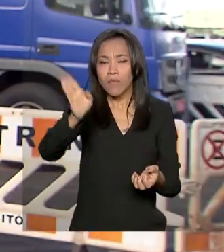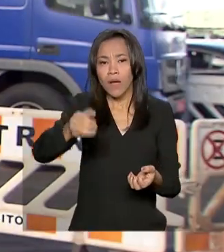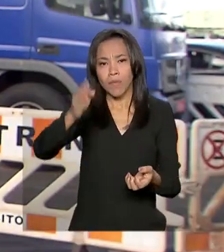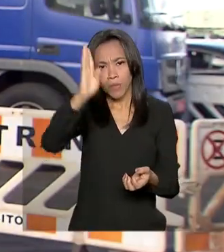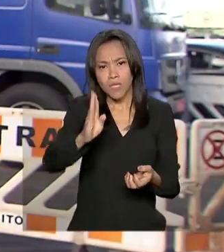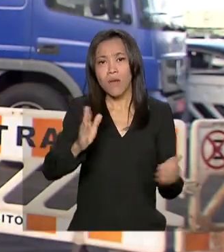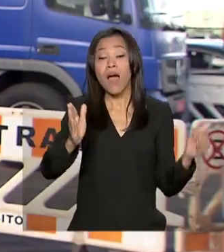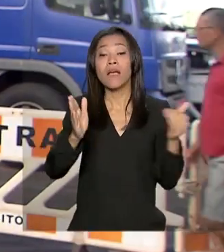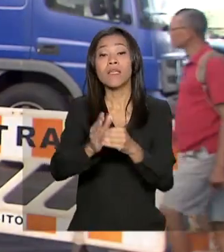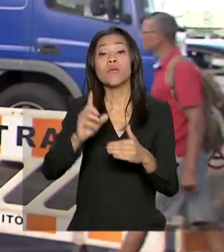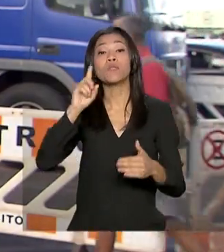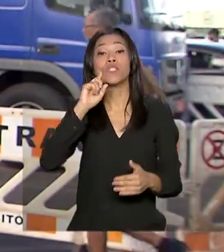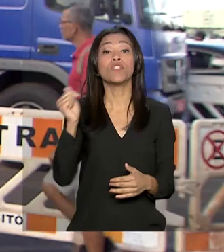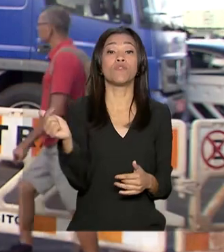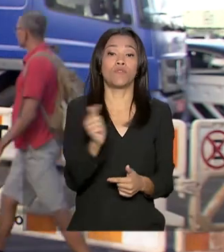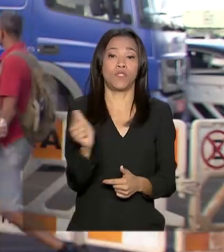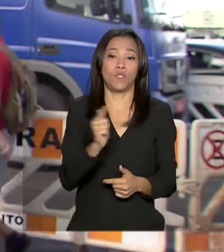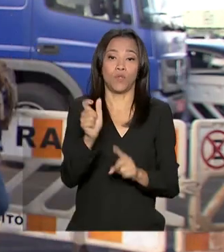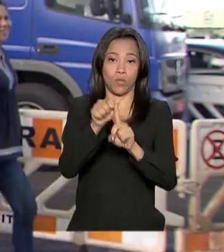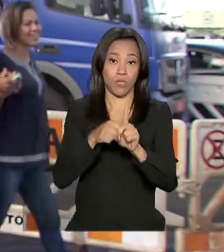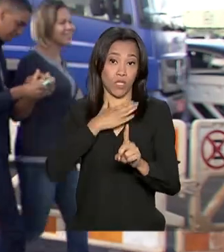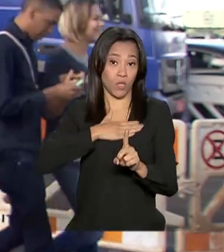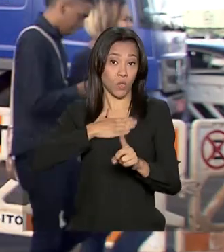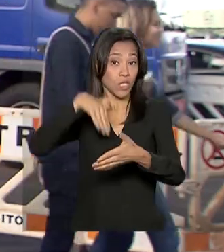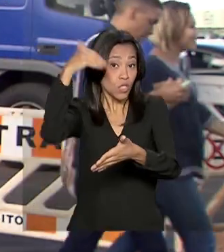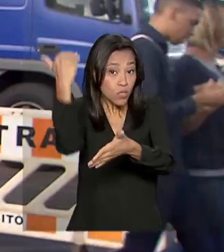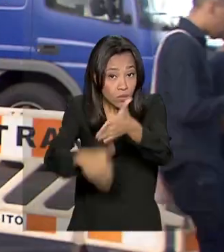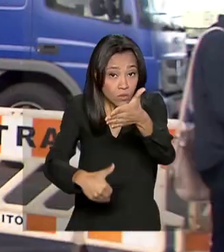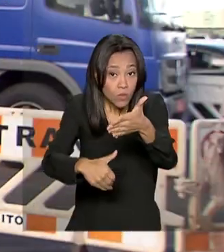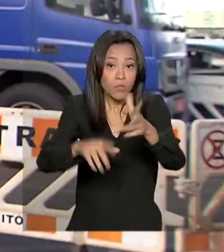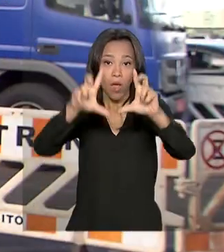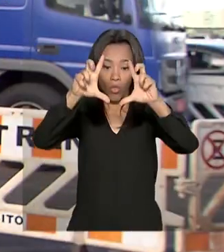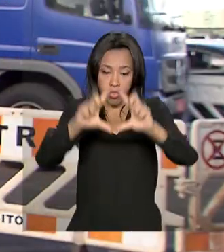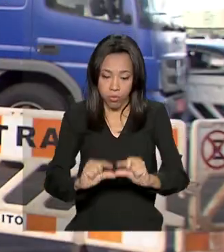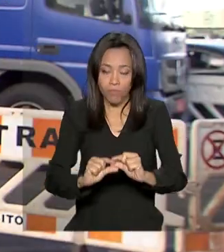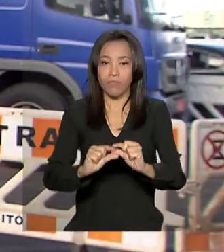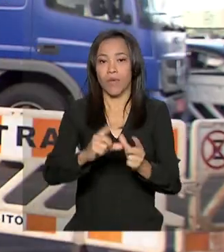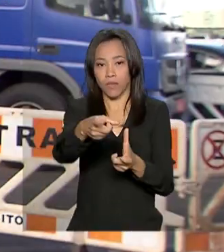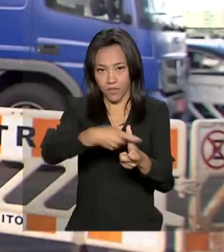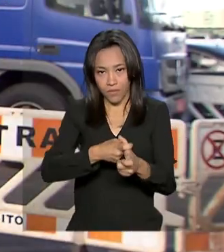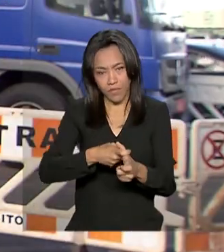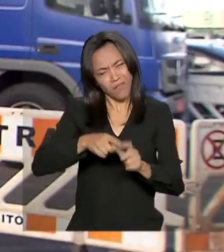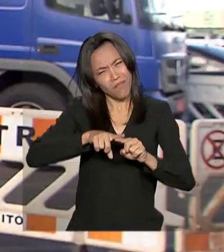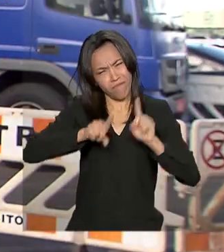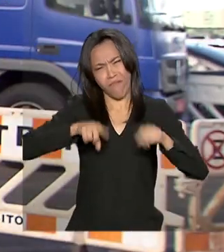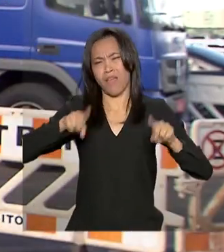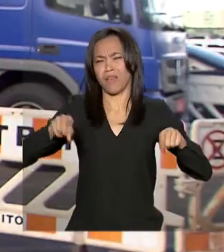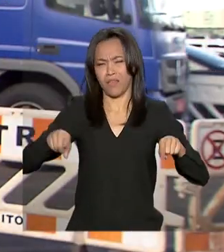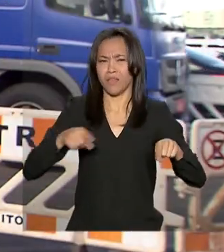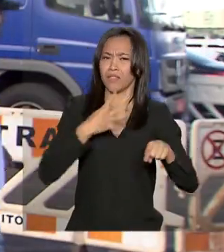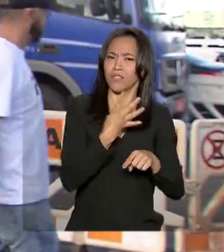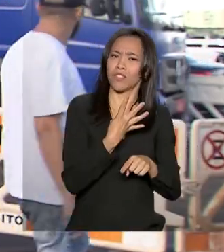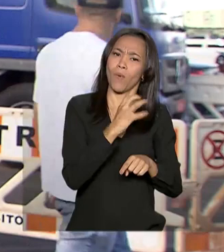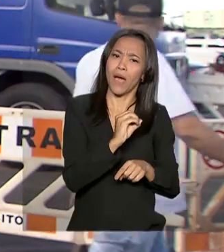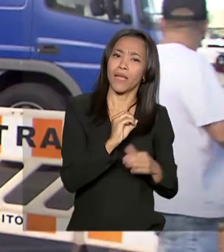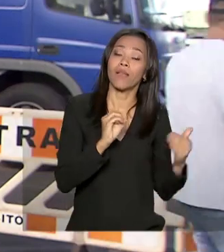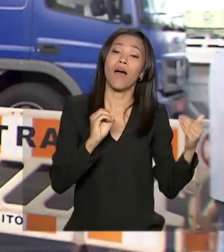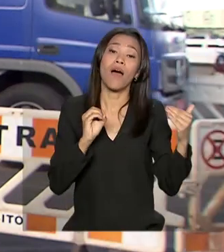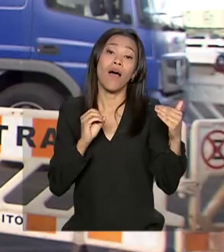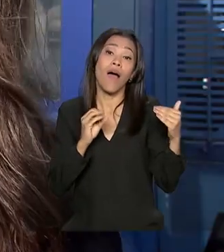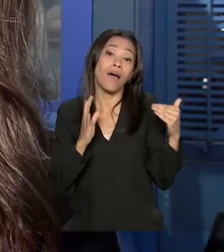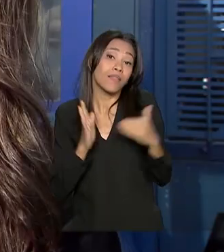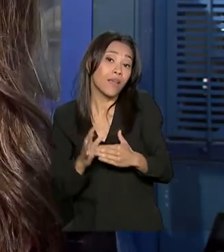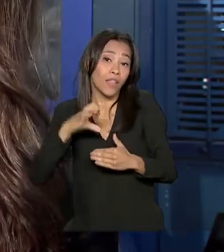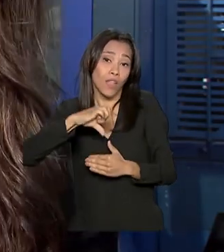22 de agosto os descontos para liquidação das dívidas à vista podem variar de 40 a 90 por cento